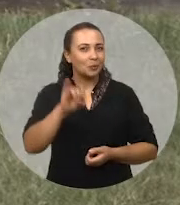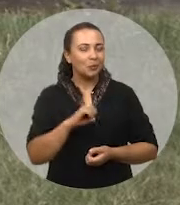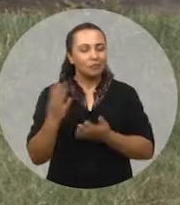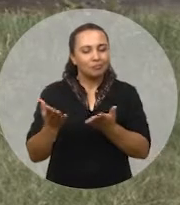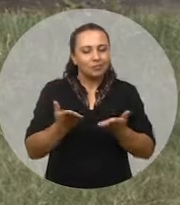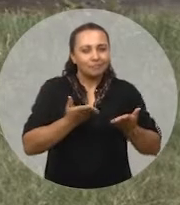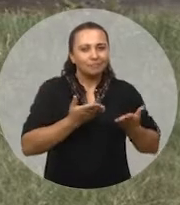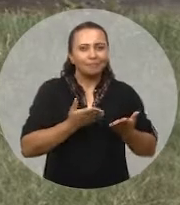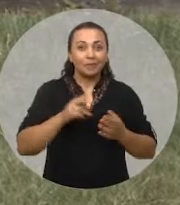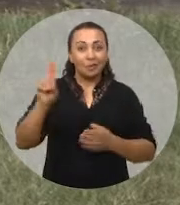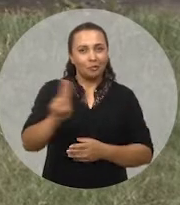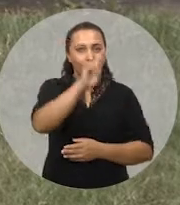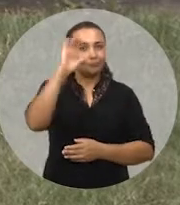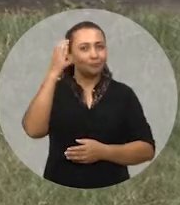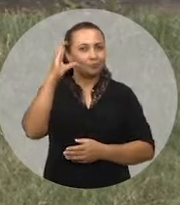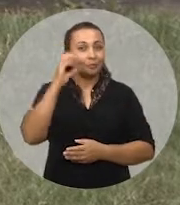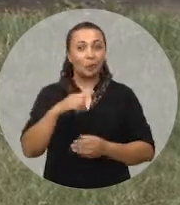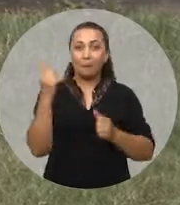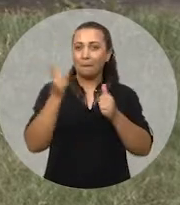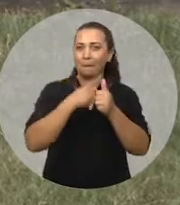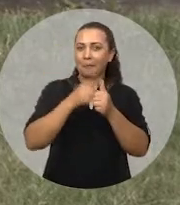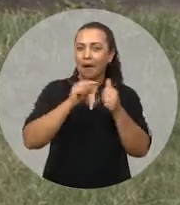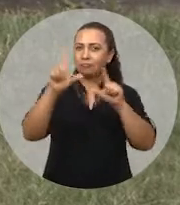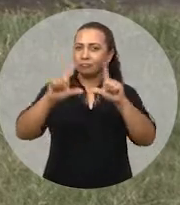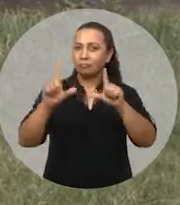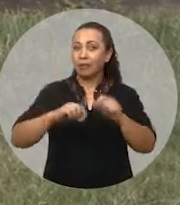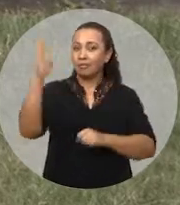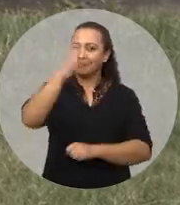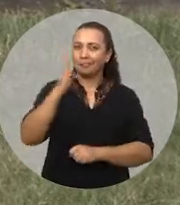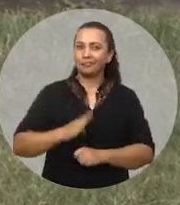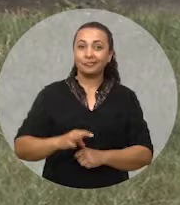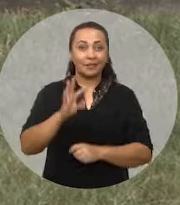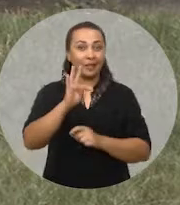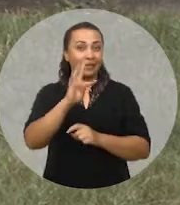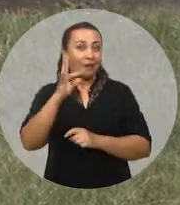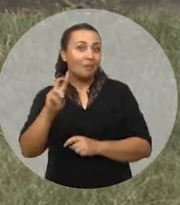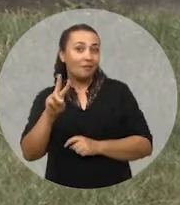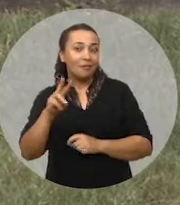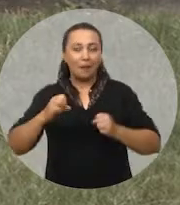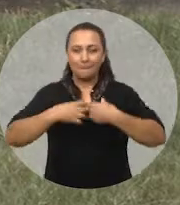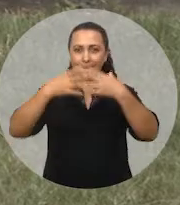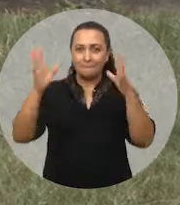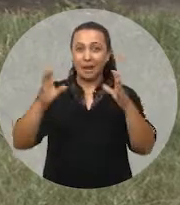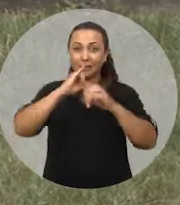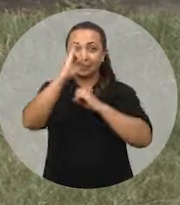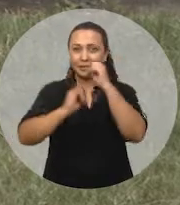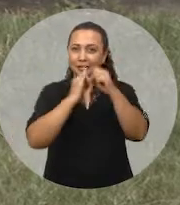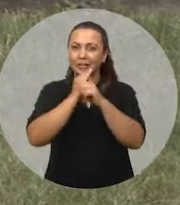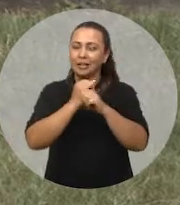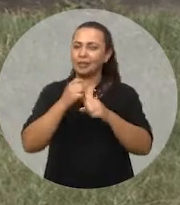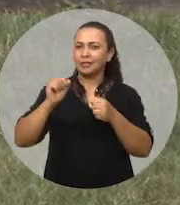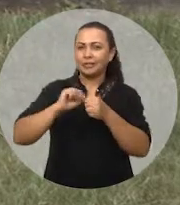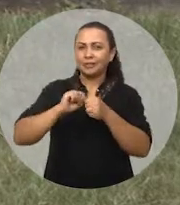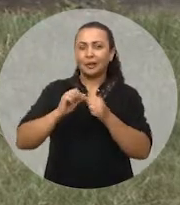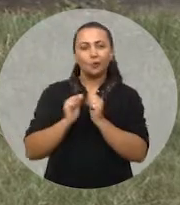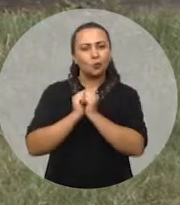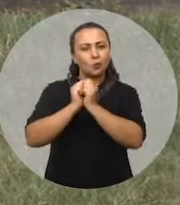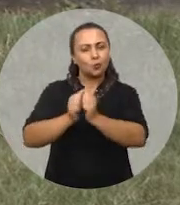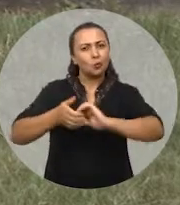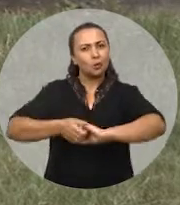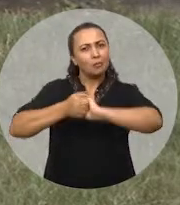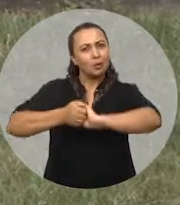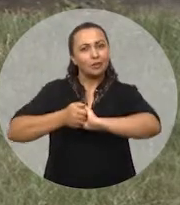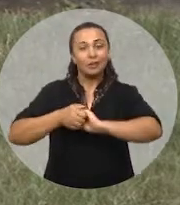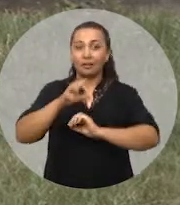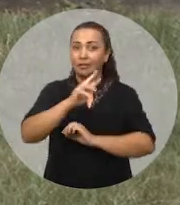Olá, seja bem-vindo ao Universiência, o primeiro programa brasileiro de TV aberta e internet, que é produzido por meio de uma